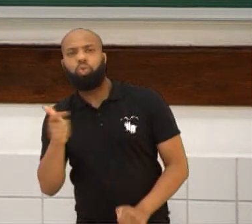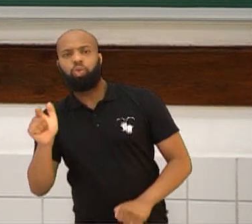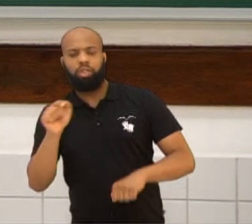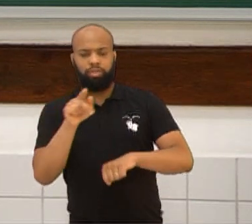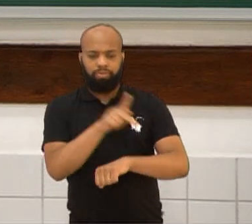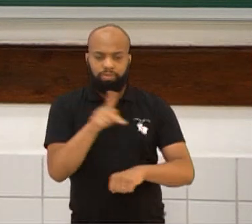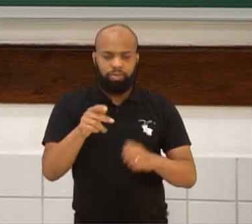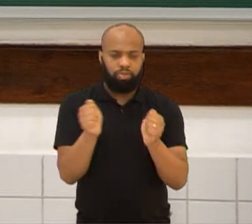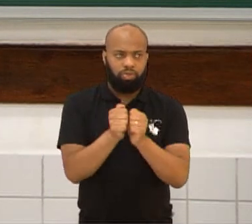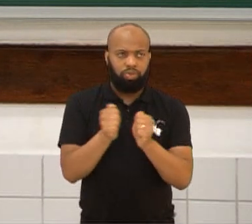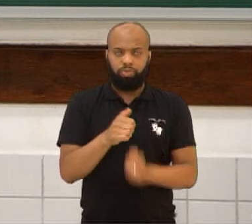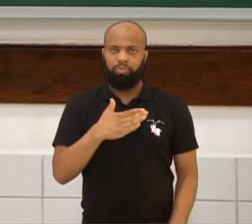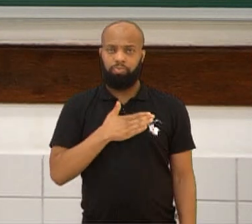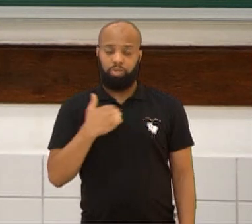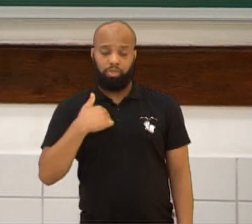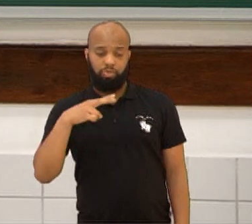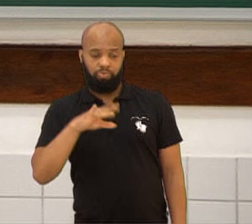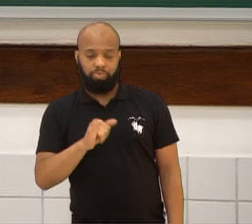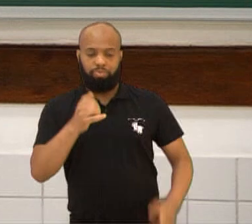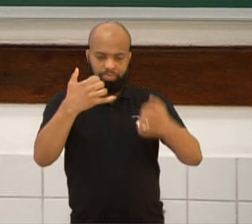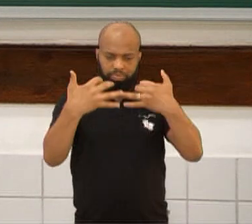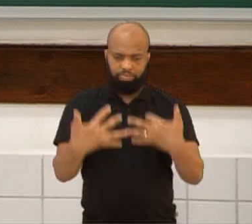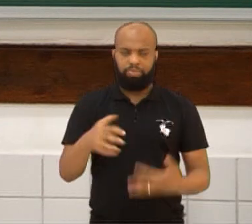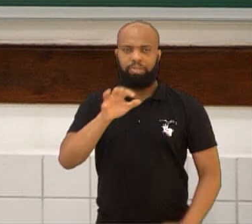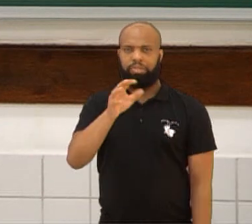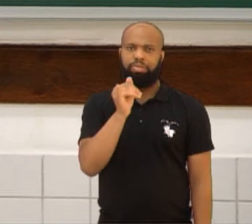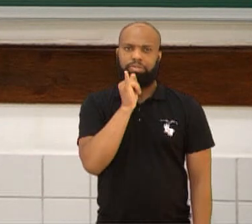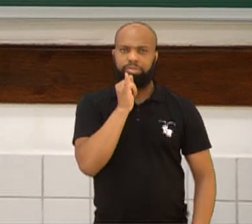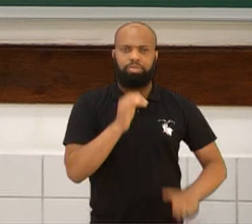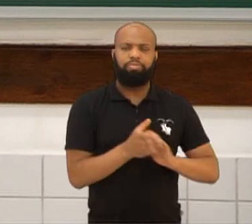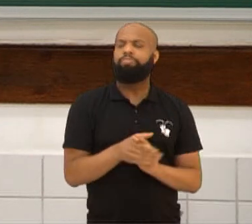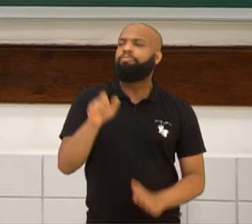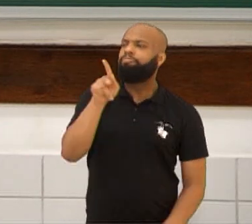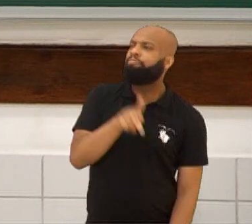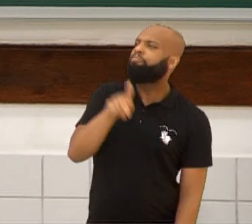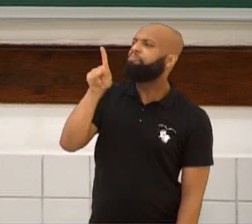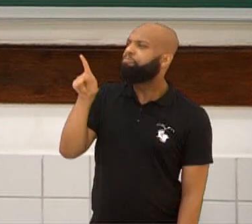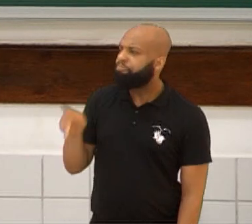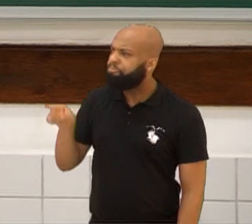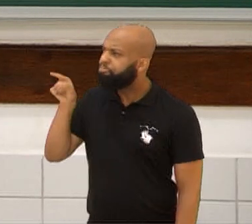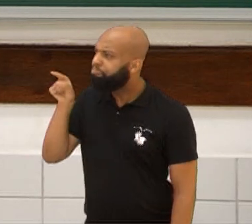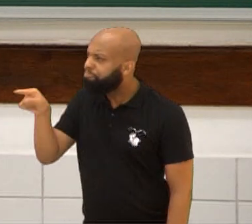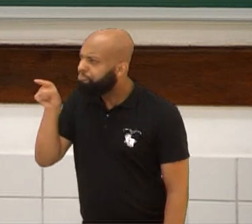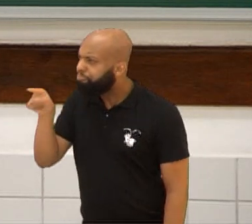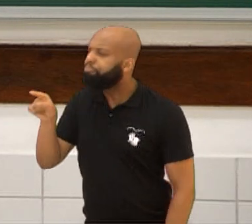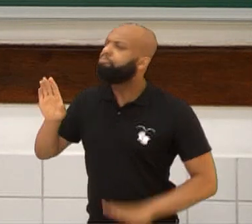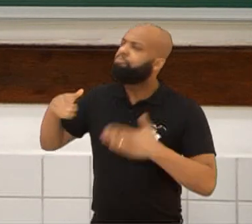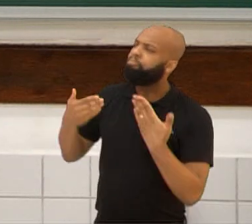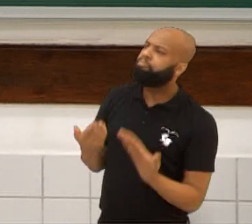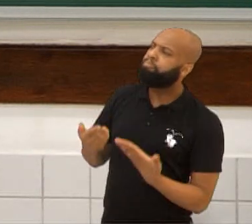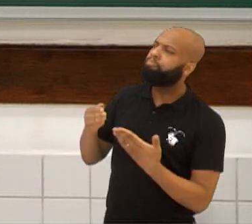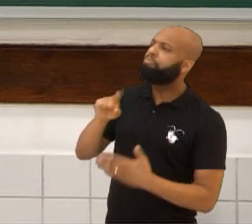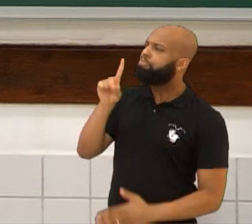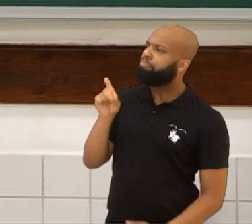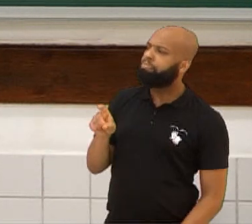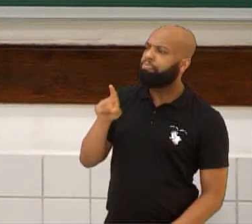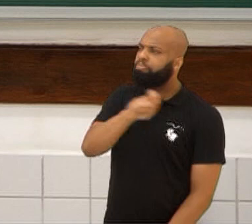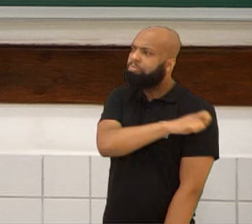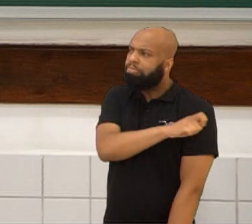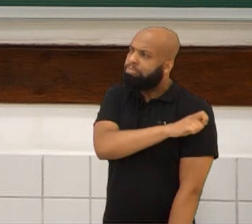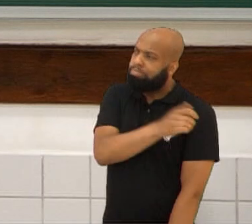professora ao meu lado e eu vou e falo para ela o seguinte: professora fulana, será que os alunos